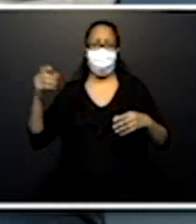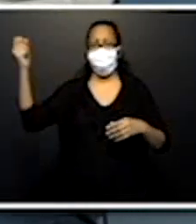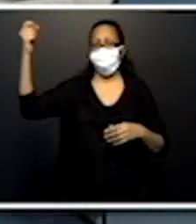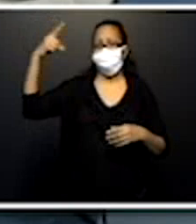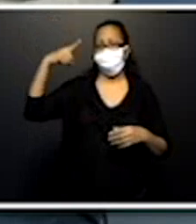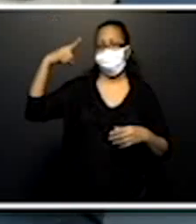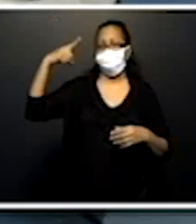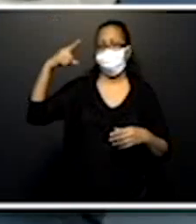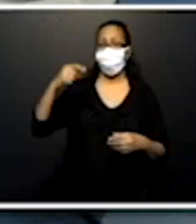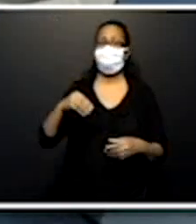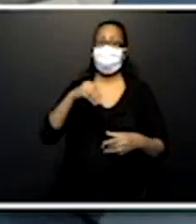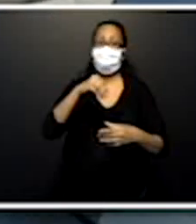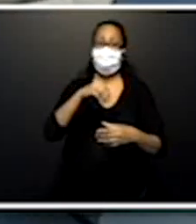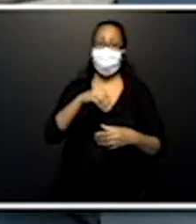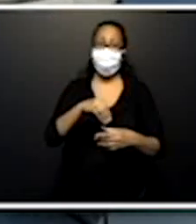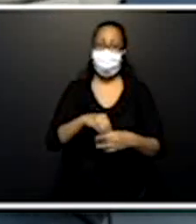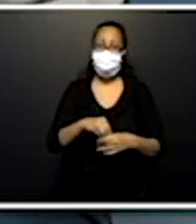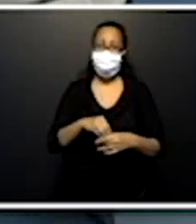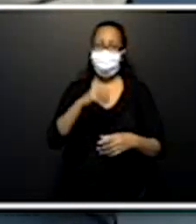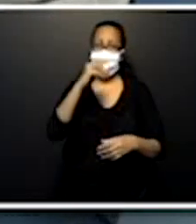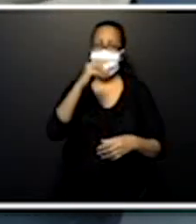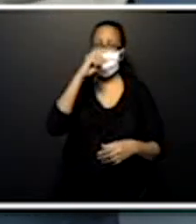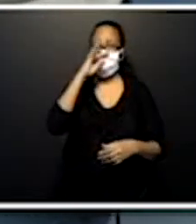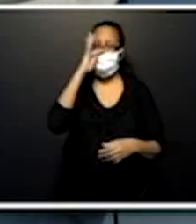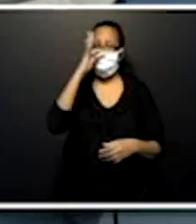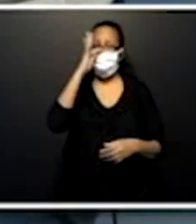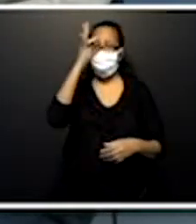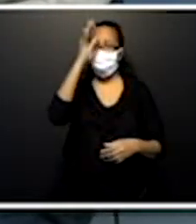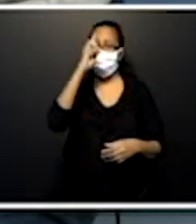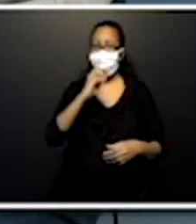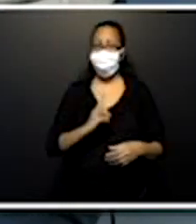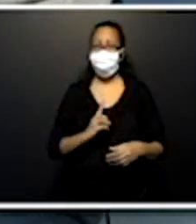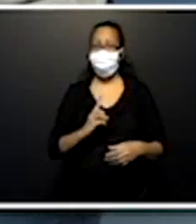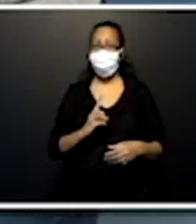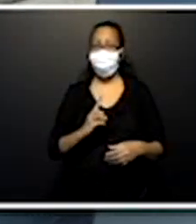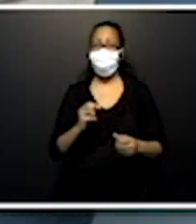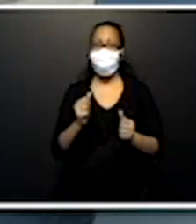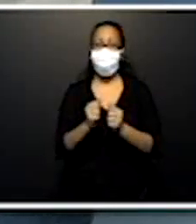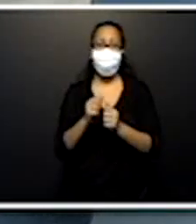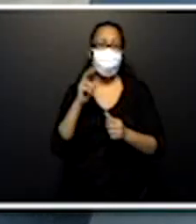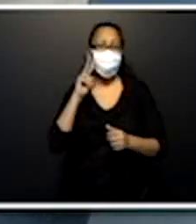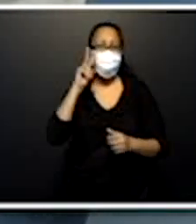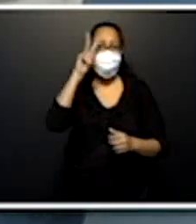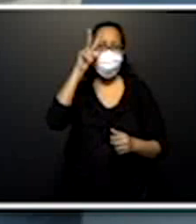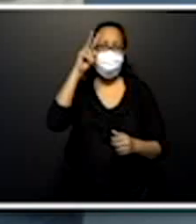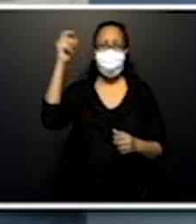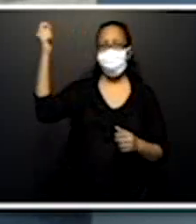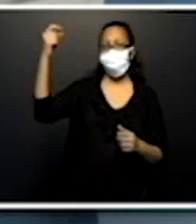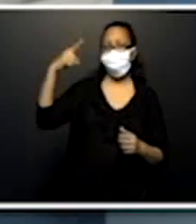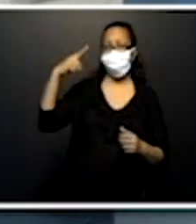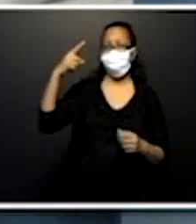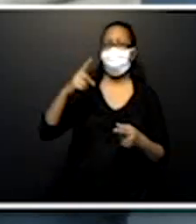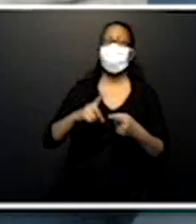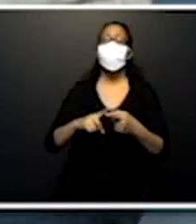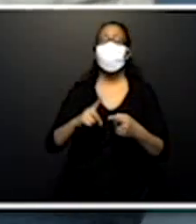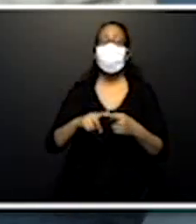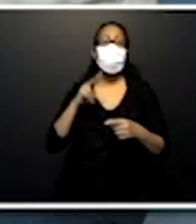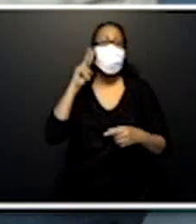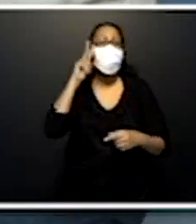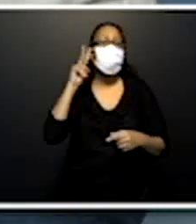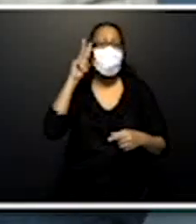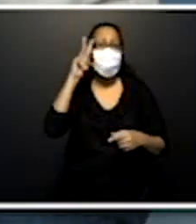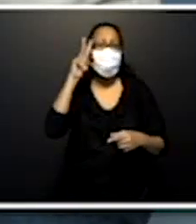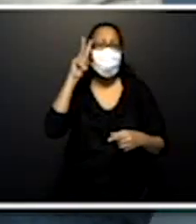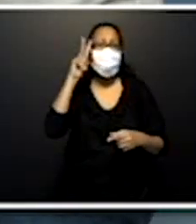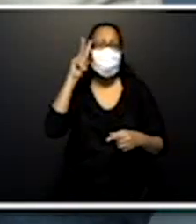plantar girassóis. Novamente, se remete, ó, e trazer Van Gogh e o sol. Por que Van Gogh? Ele está se referindo diretamente.